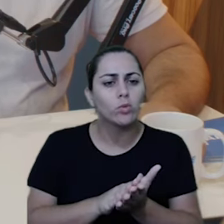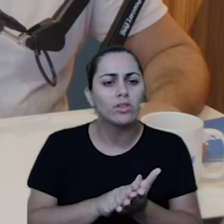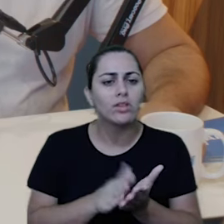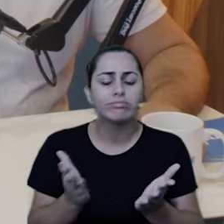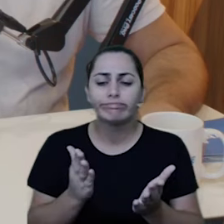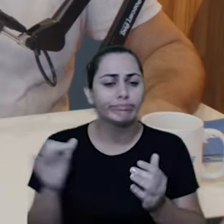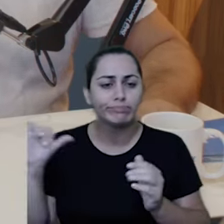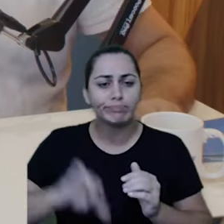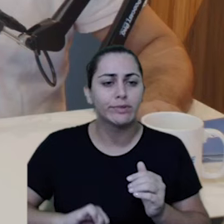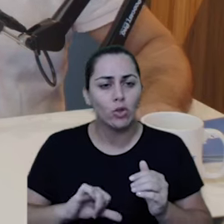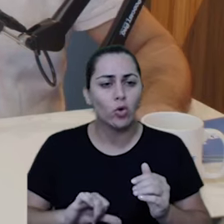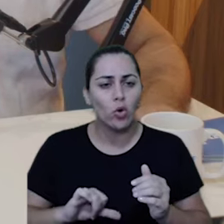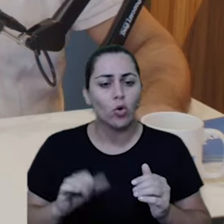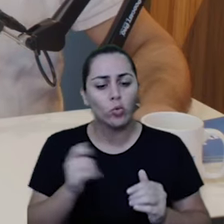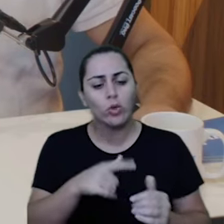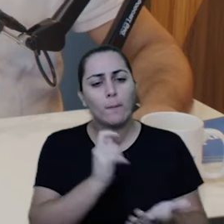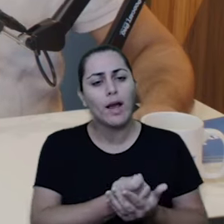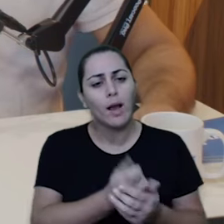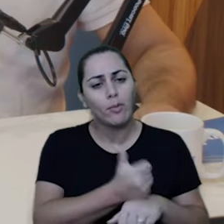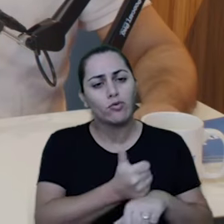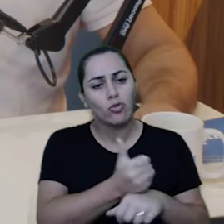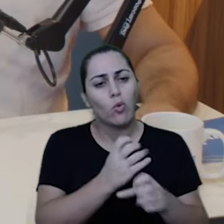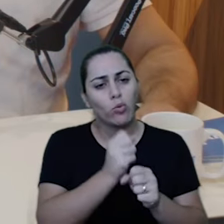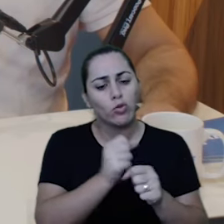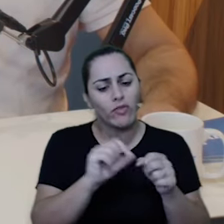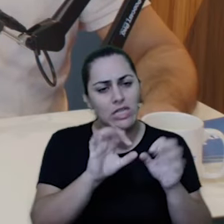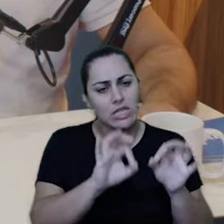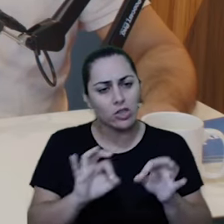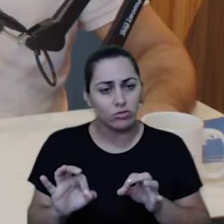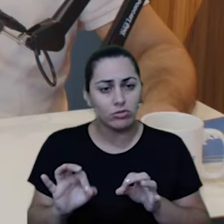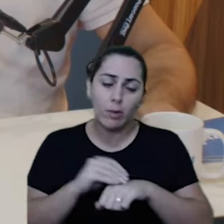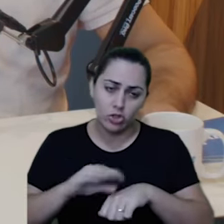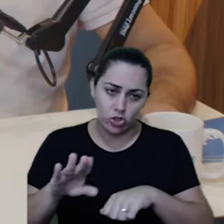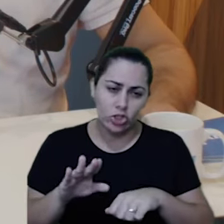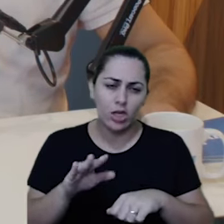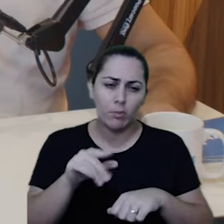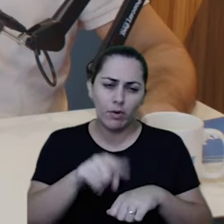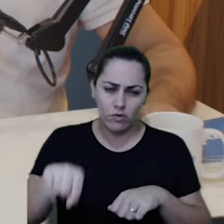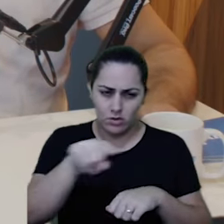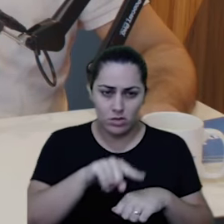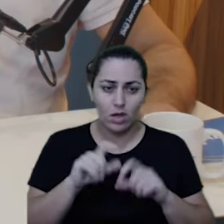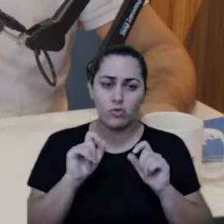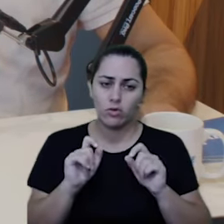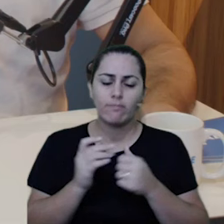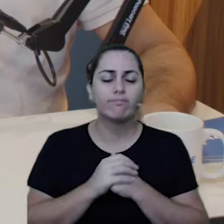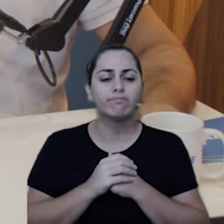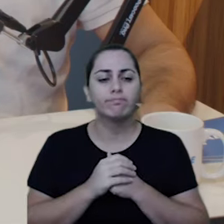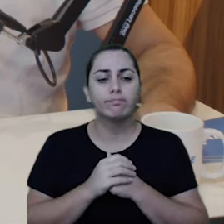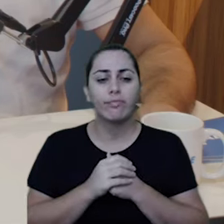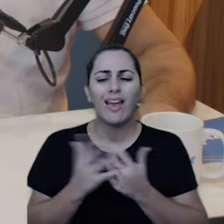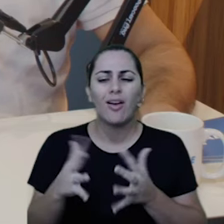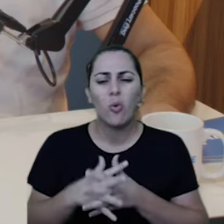na frente que seria maior do que eu pagaria para um contador Então se a gente pode deixar aqui umas dicas práticas para vocês é